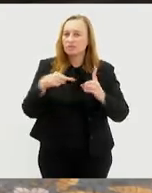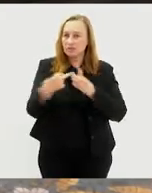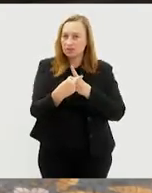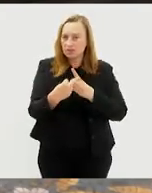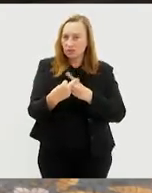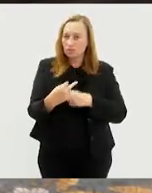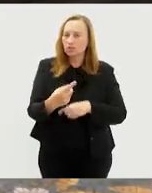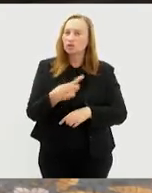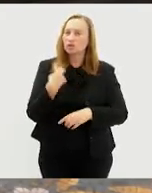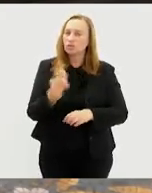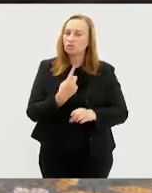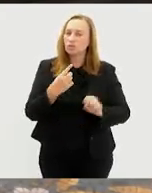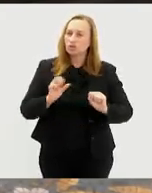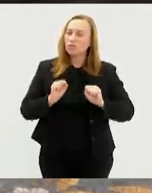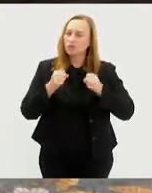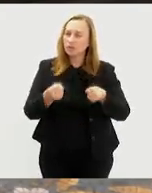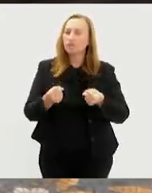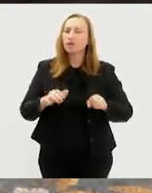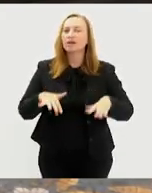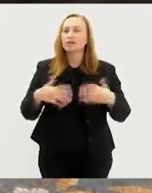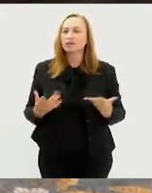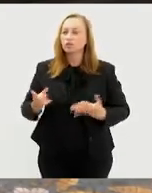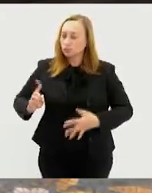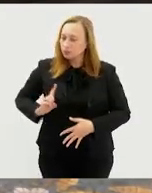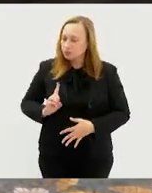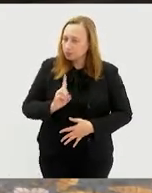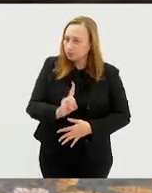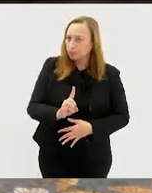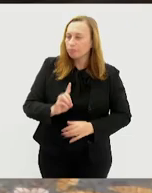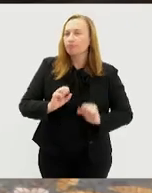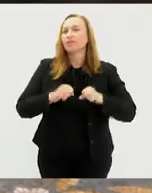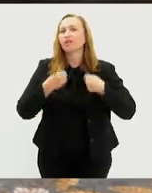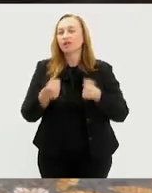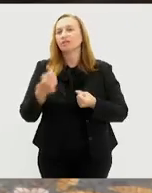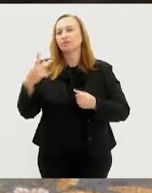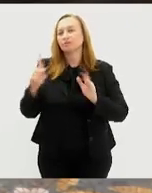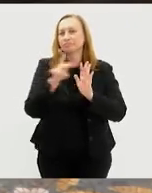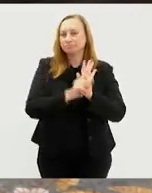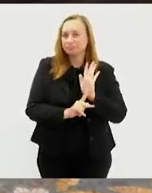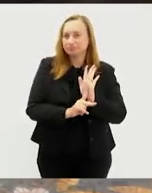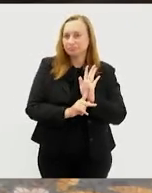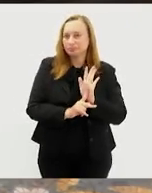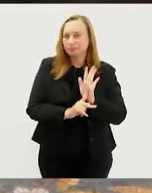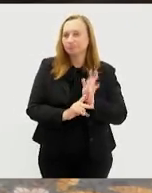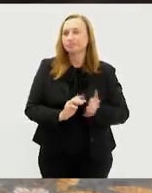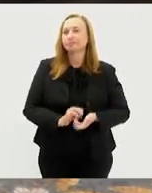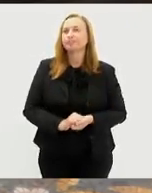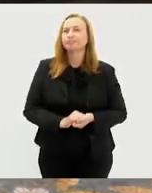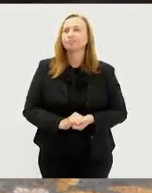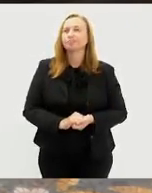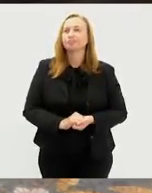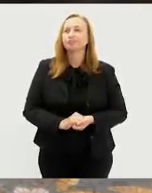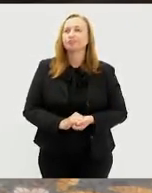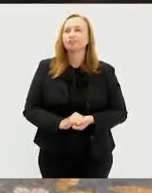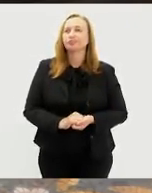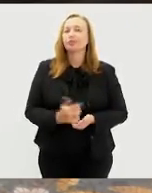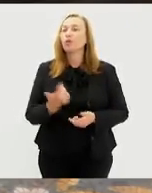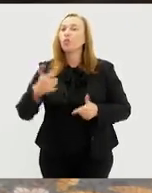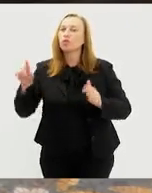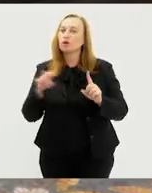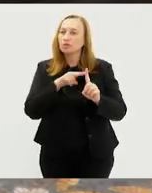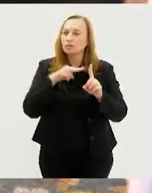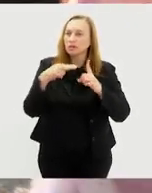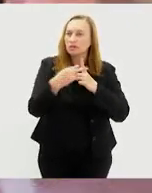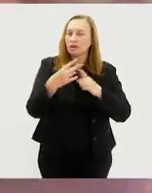defende portanto eu venho aqui defender o vosso projeto o vosso projeto pega um outro lado que as minhas